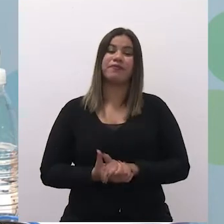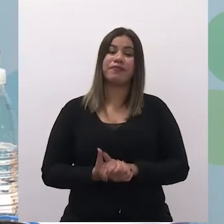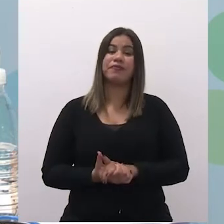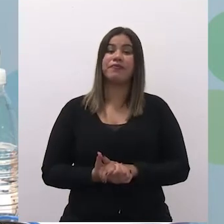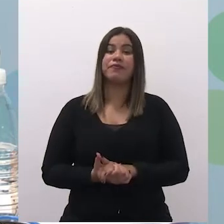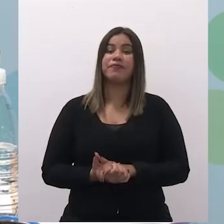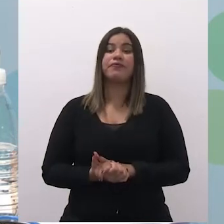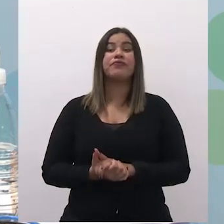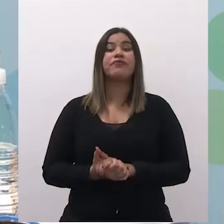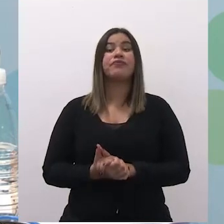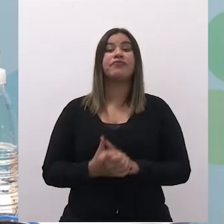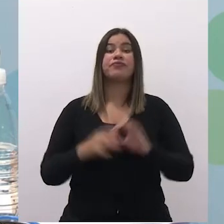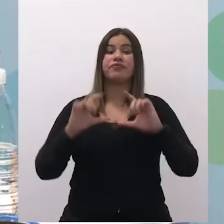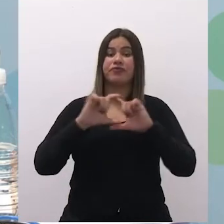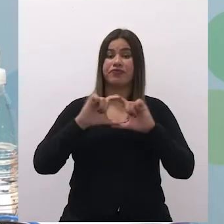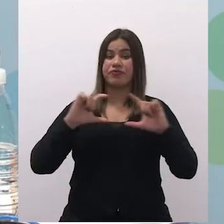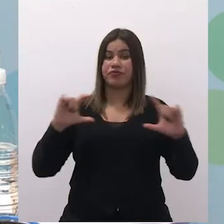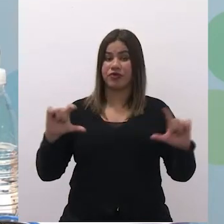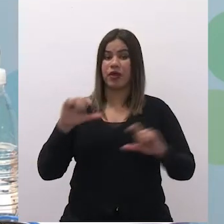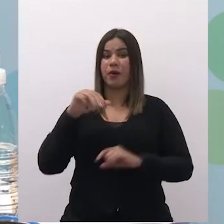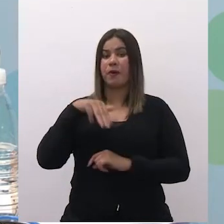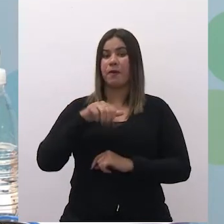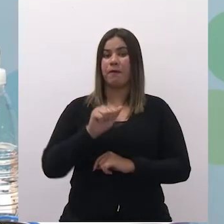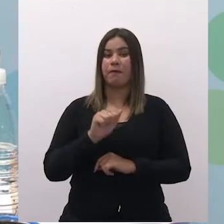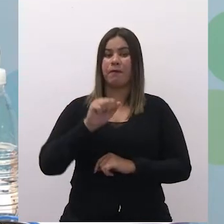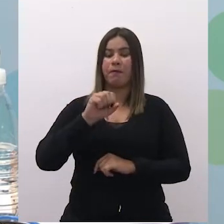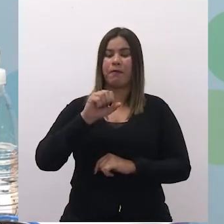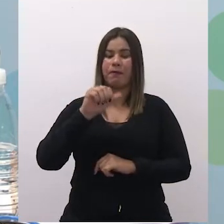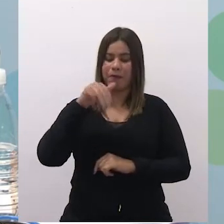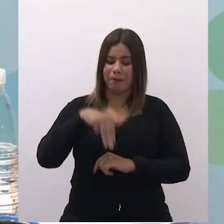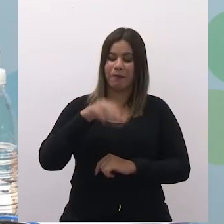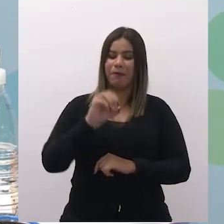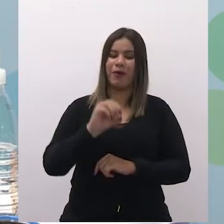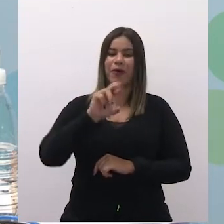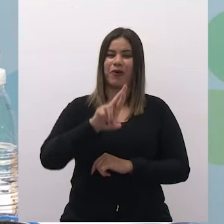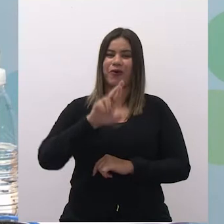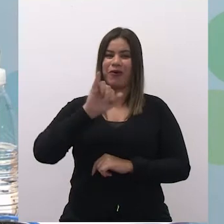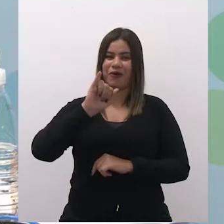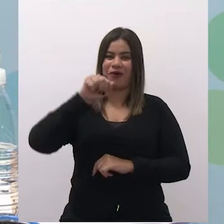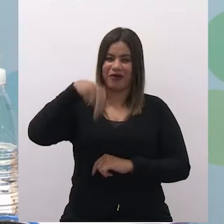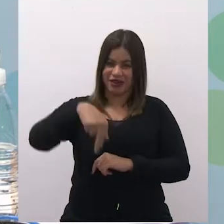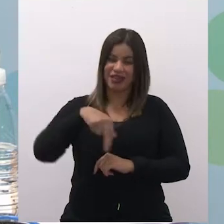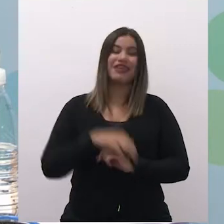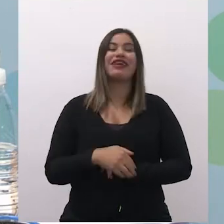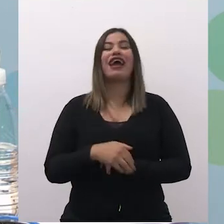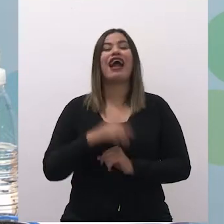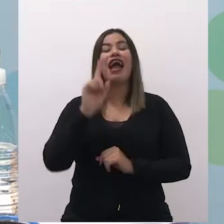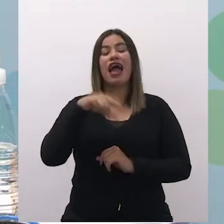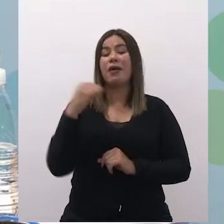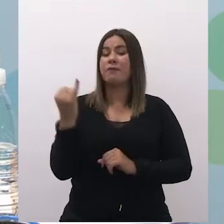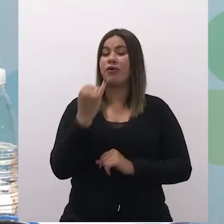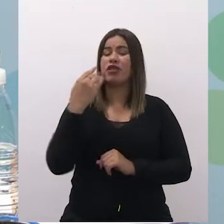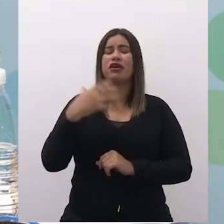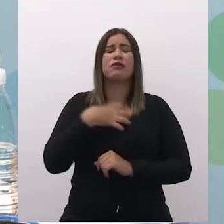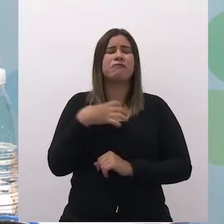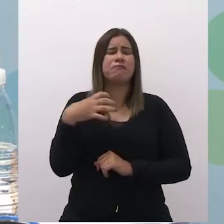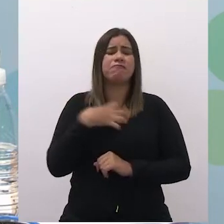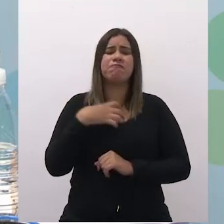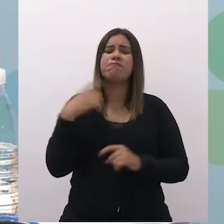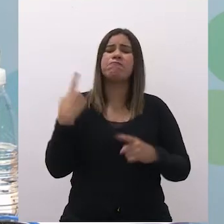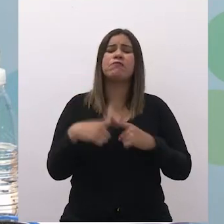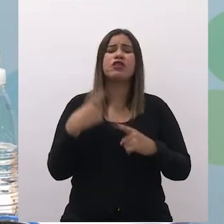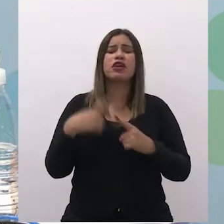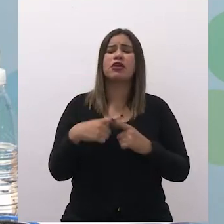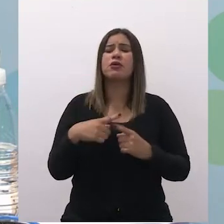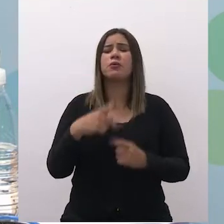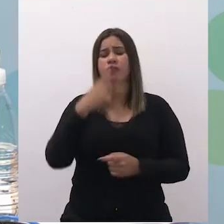Essa citação, né, do Morin, ela tem um significado muito importante para mim, porque quando você fala que ela